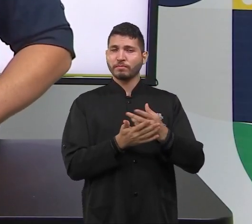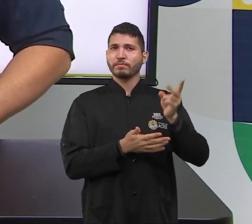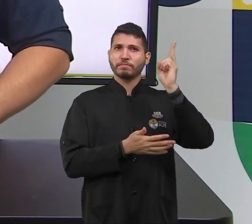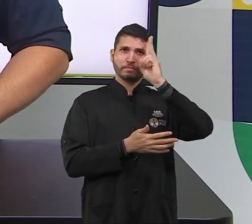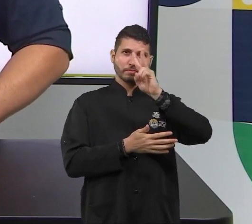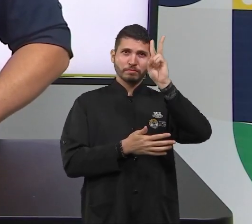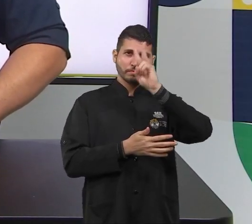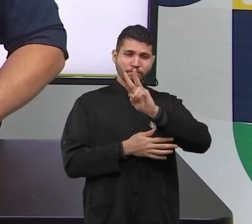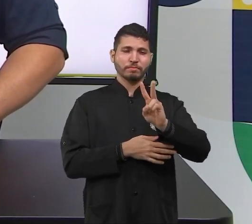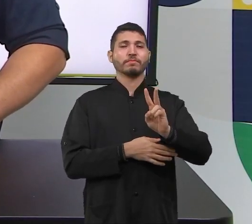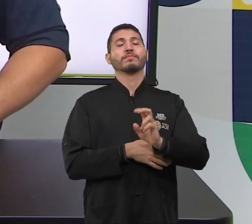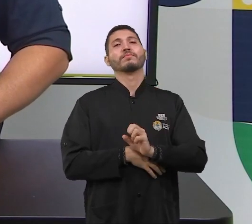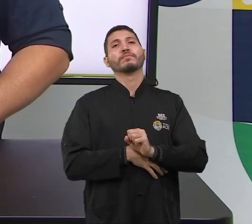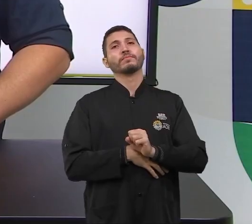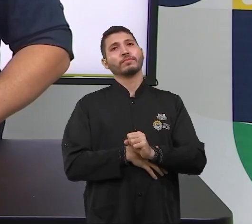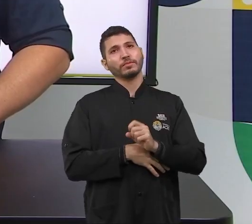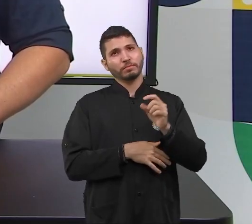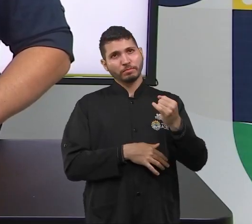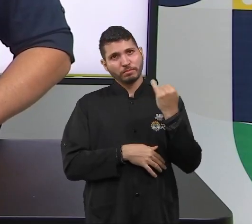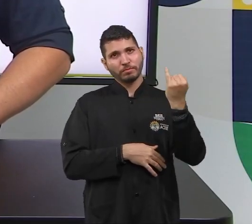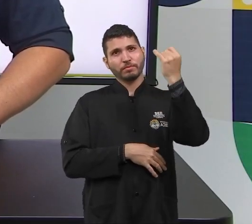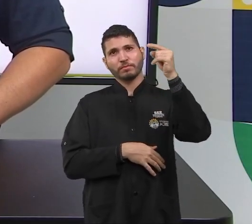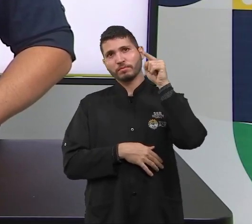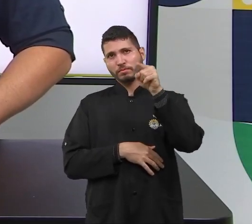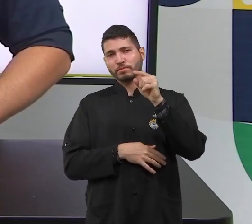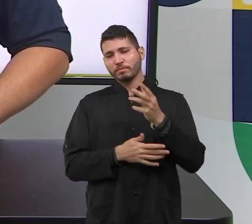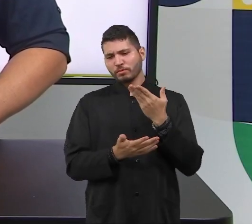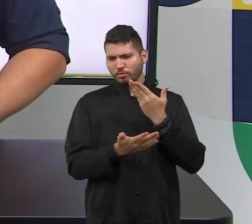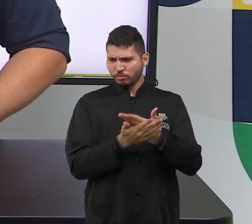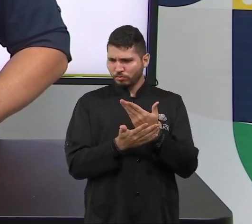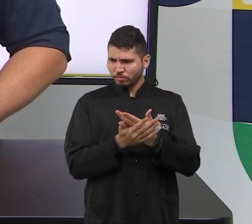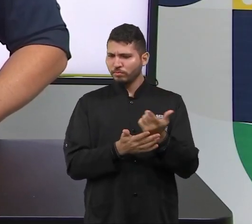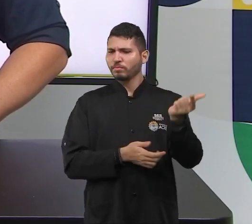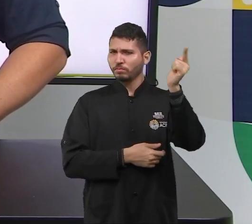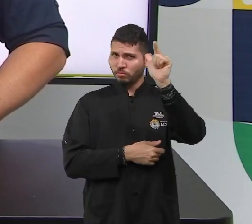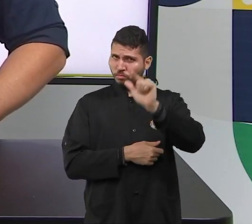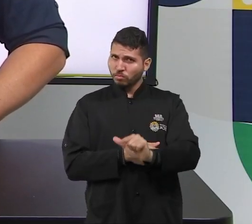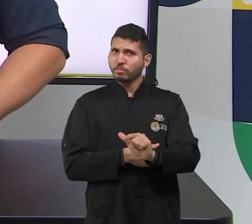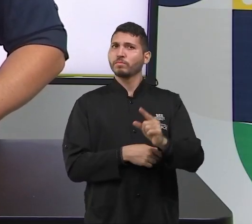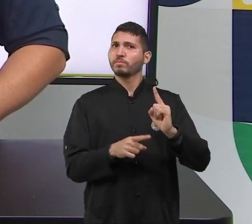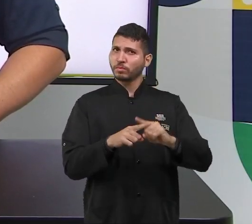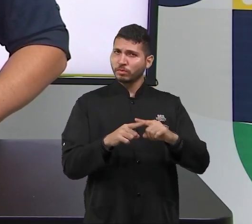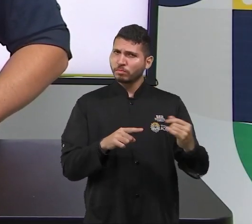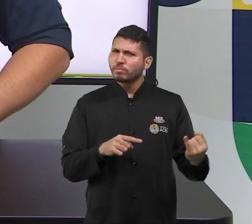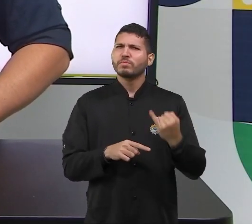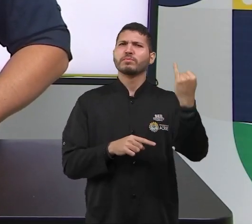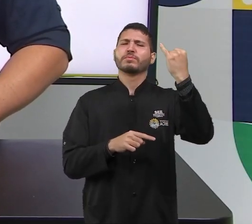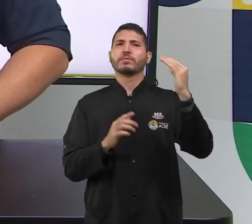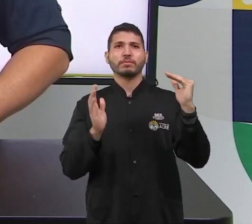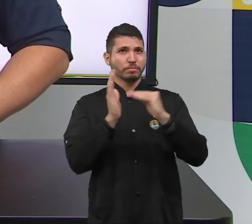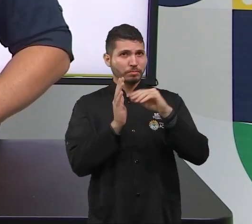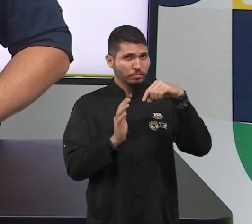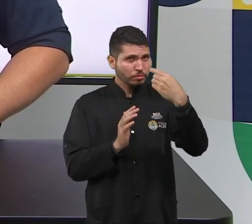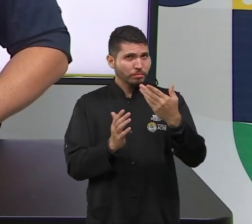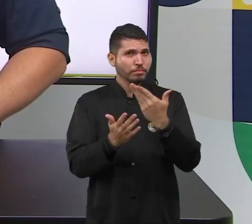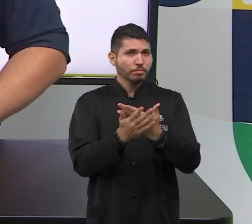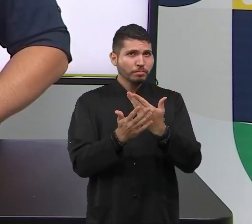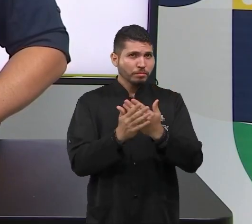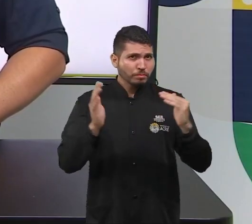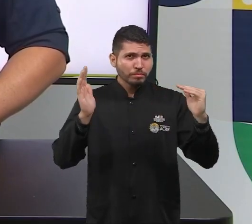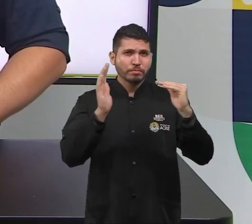esse conteúdo, estude ele, que ele é muito importante, viu? E até uma próxima aula. Até mais!